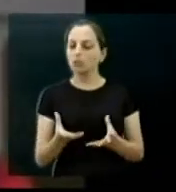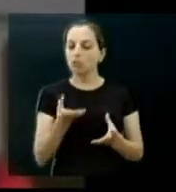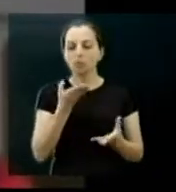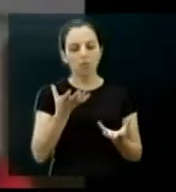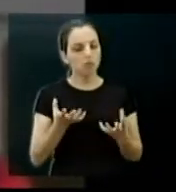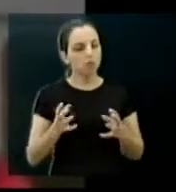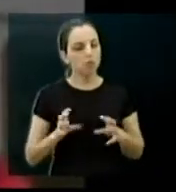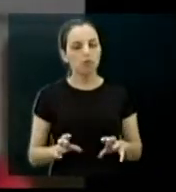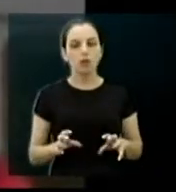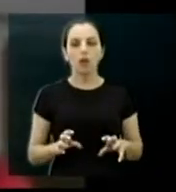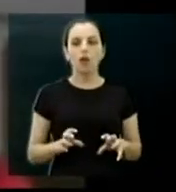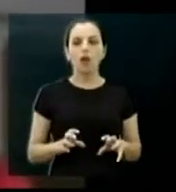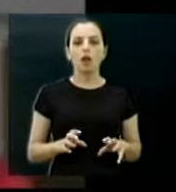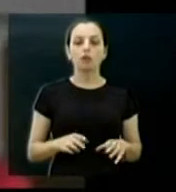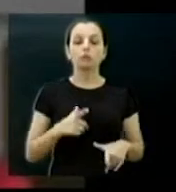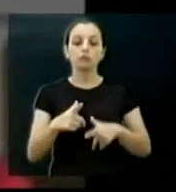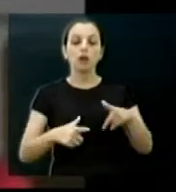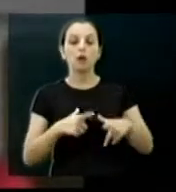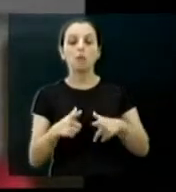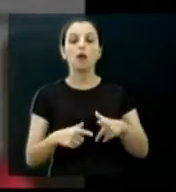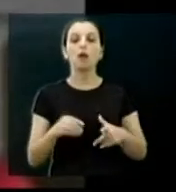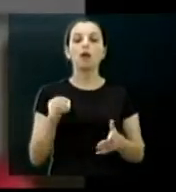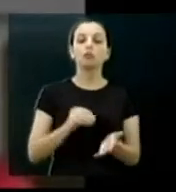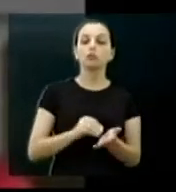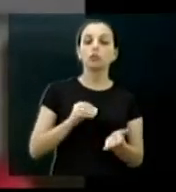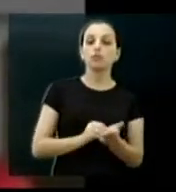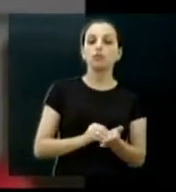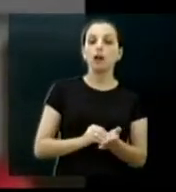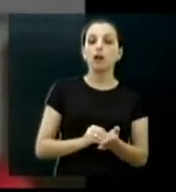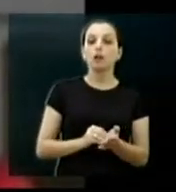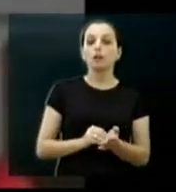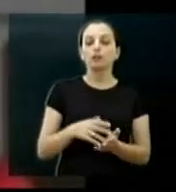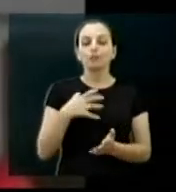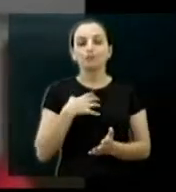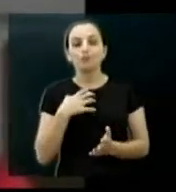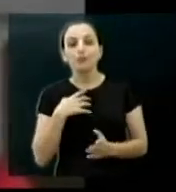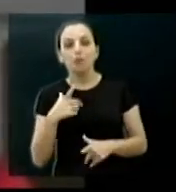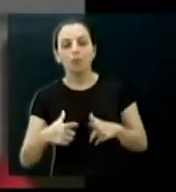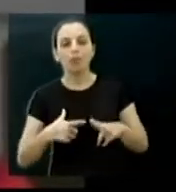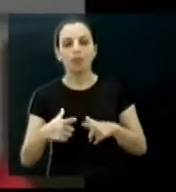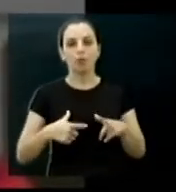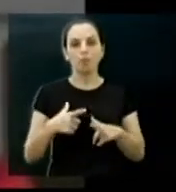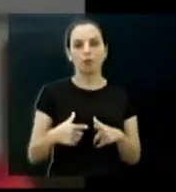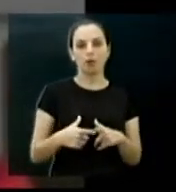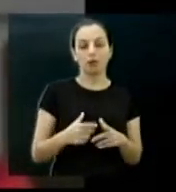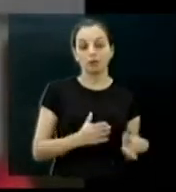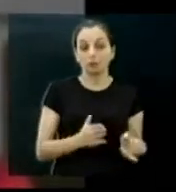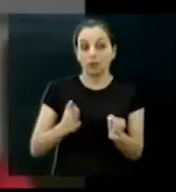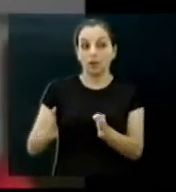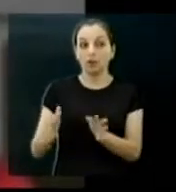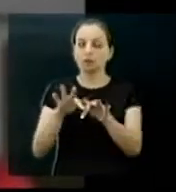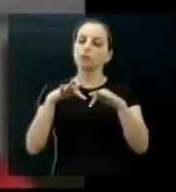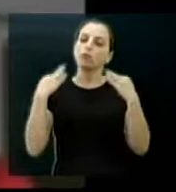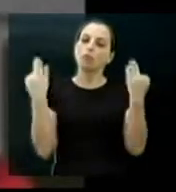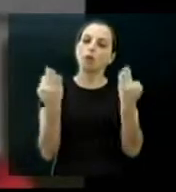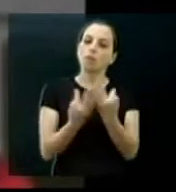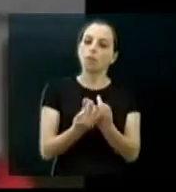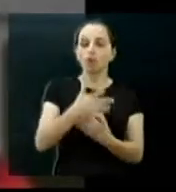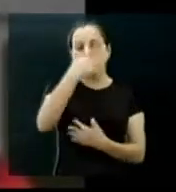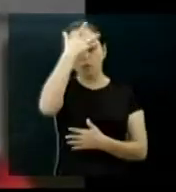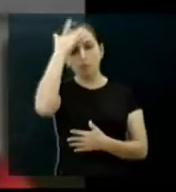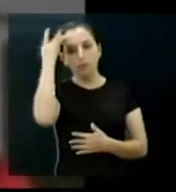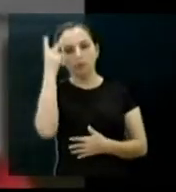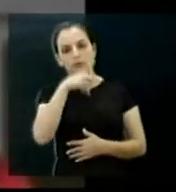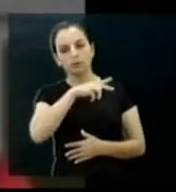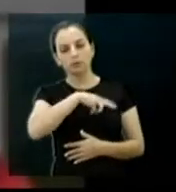onde faltam meios para exercer a medicina, numa época em que cada vez mais famílias de pacientes e